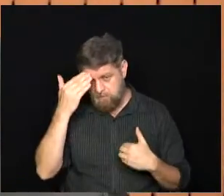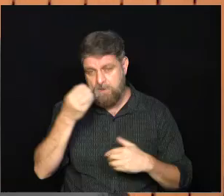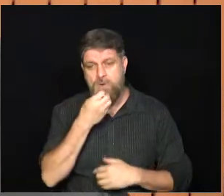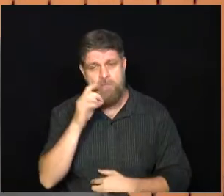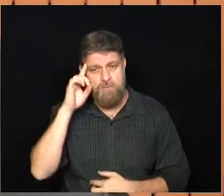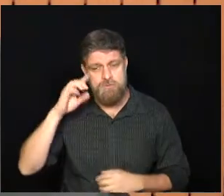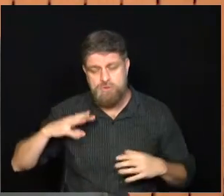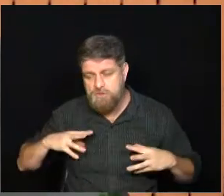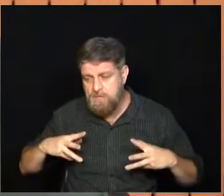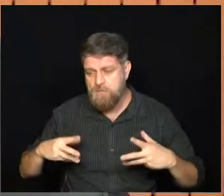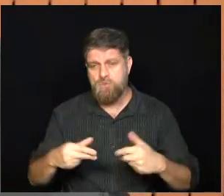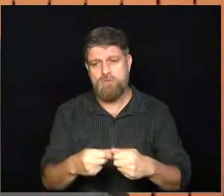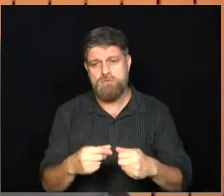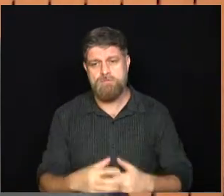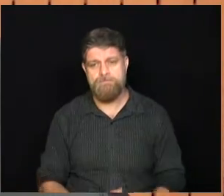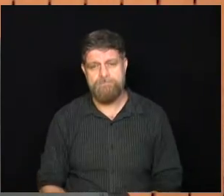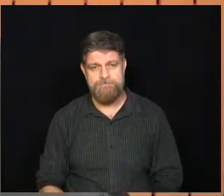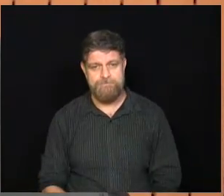dia a todos.